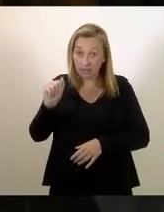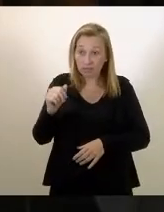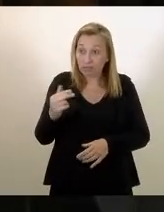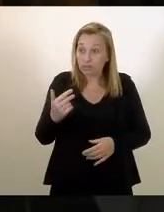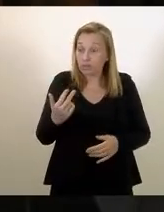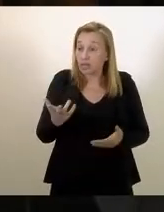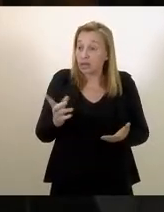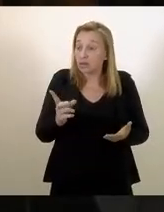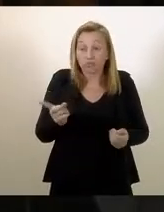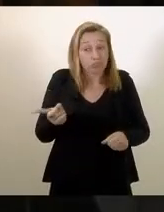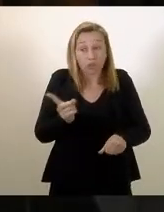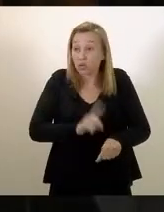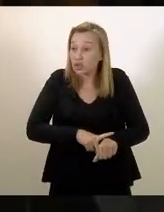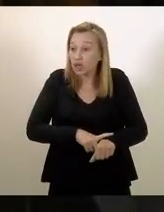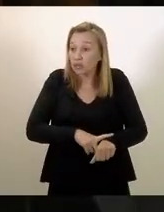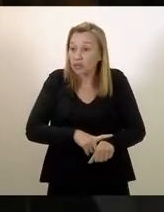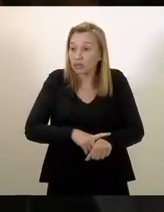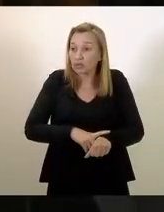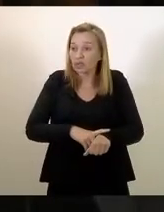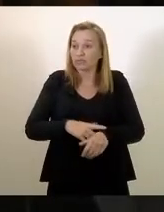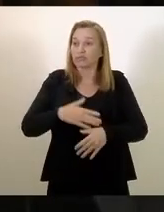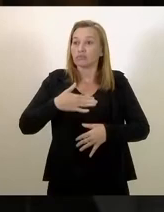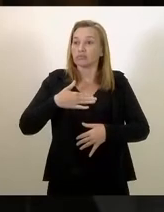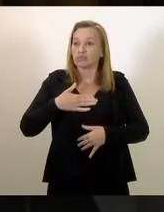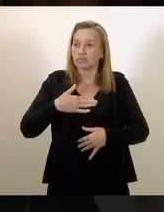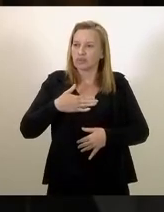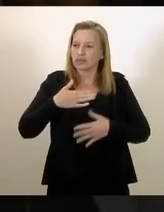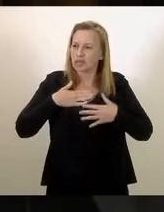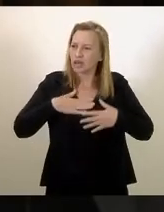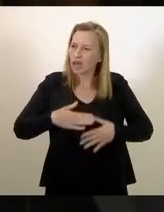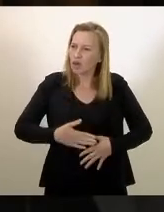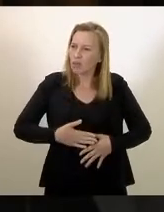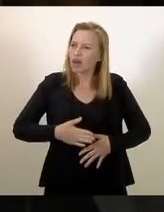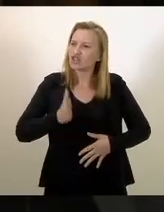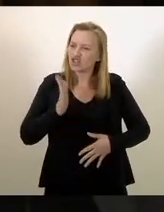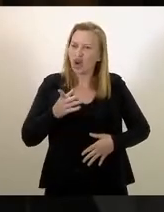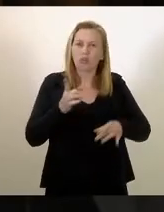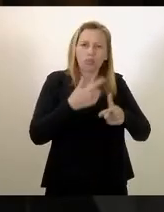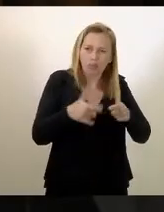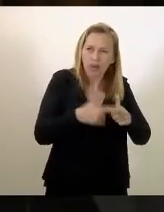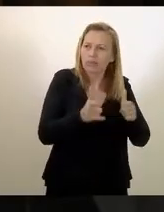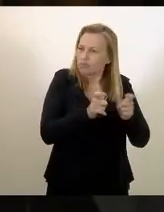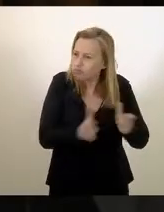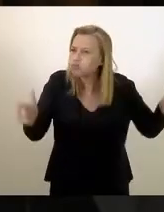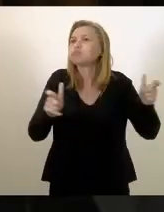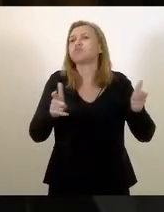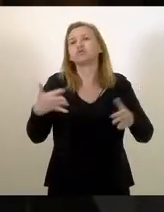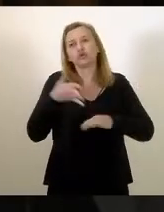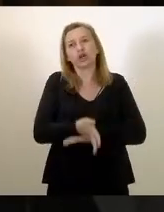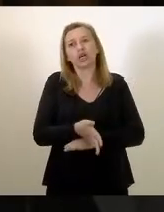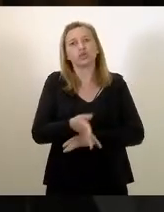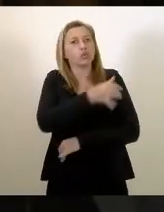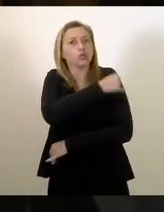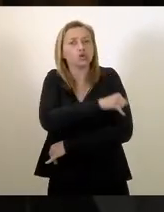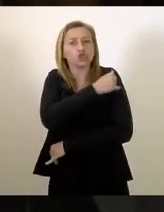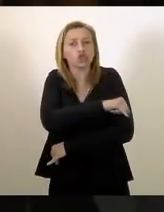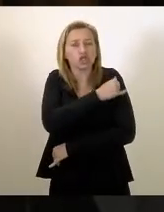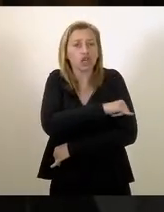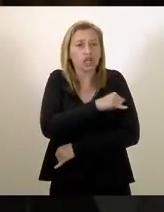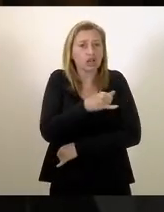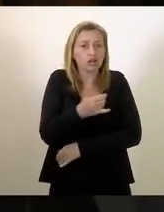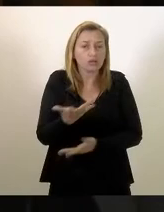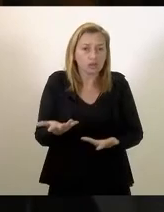e já vem mais um problema de uma gravidade enorme e o Rio de Janeiro tem sido